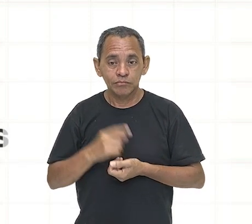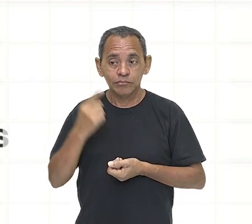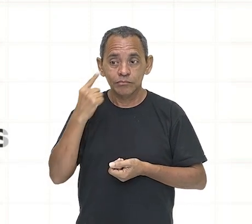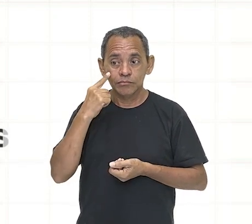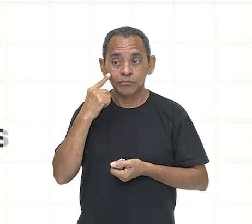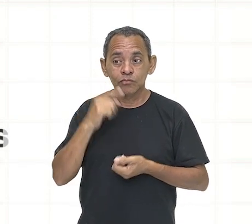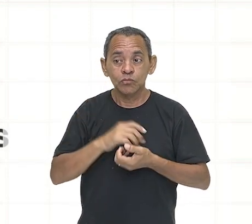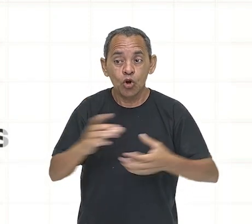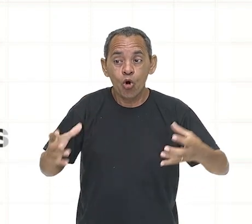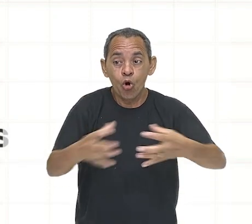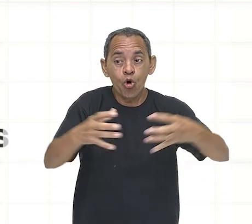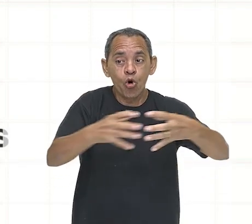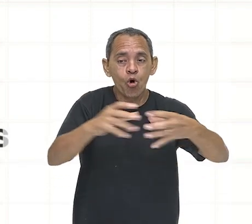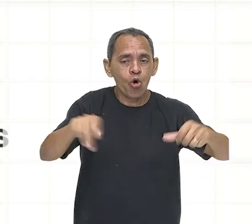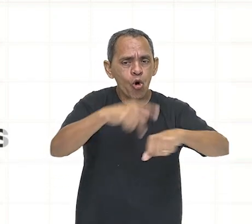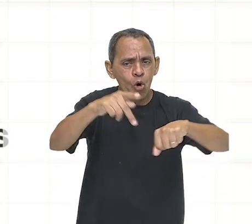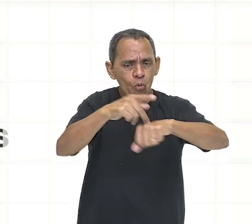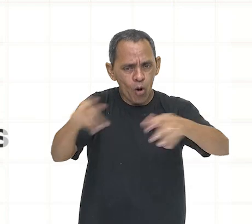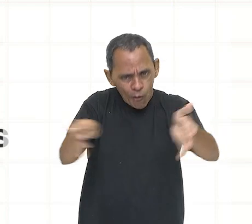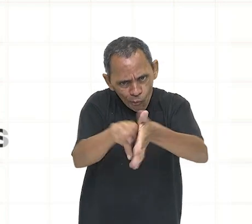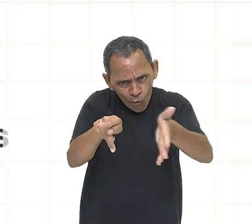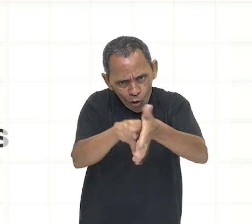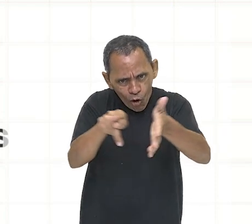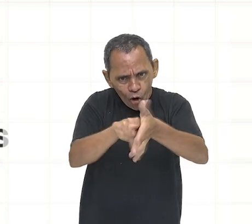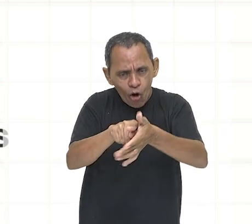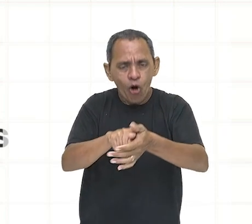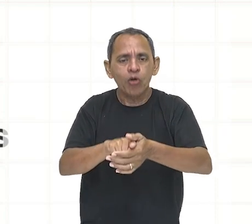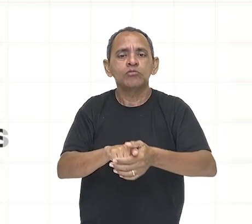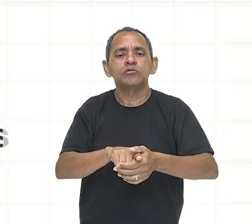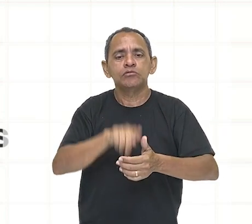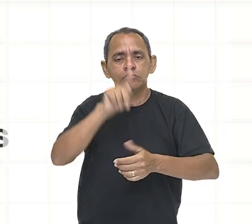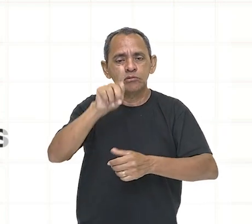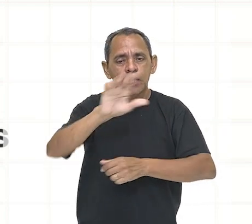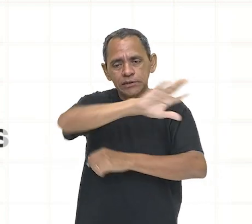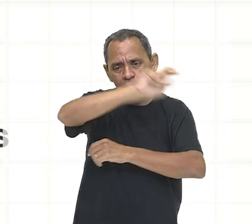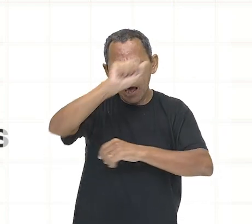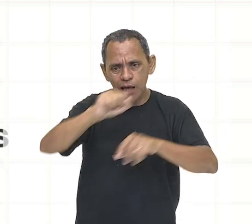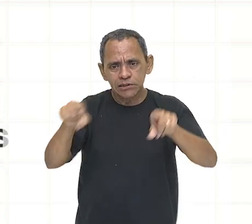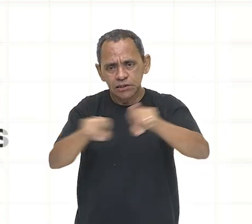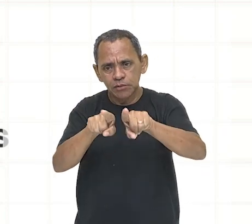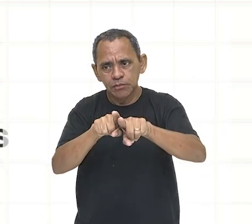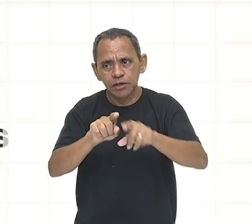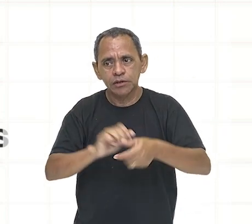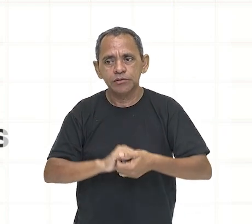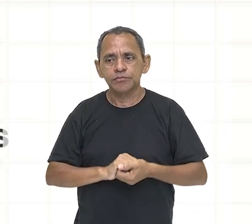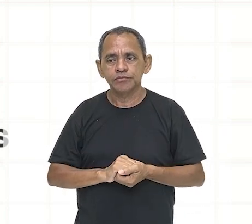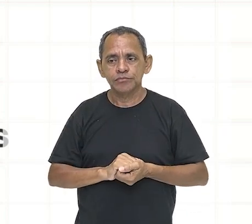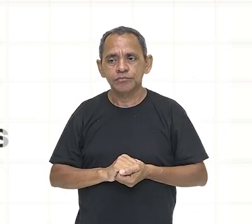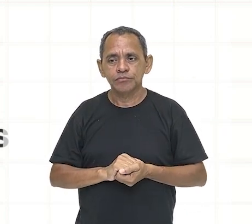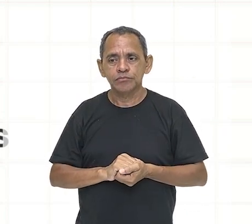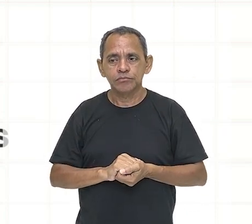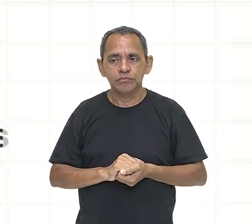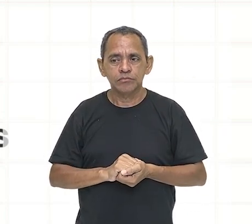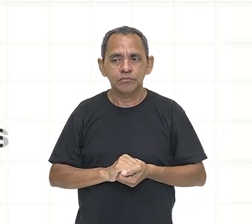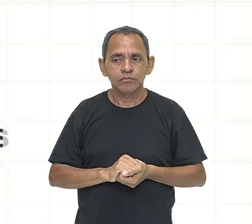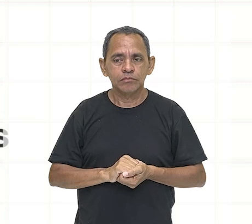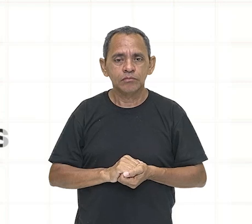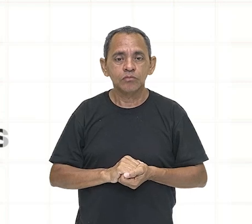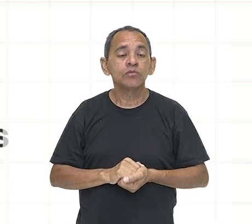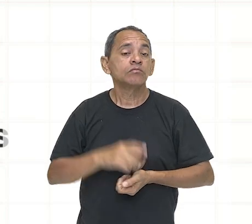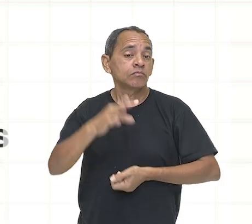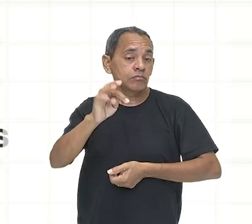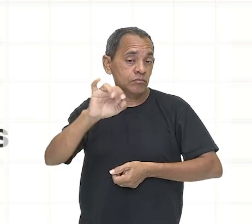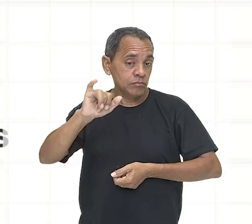asiáticos, né? A gente de vez em quando está falando sobre os tigres asiáticos aí numa ou noutra aula por um ou outro motivo, mas os